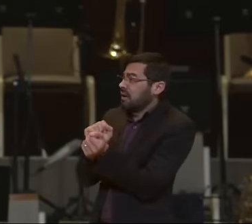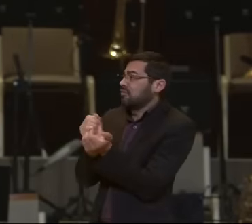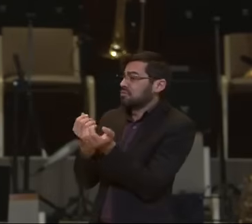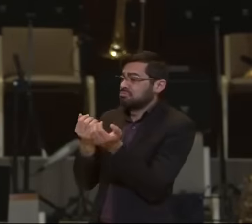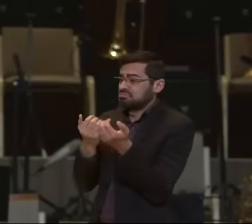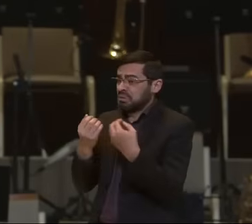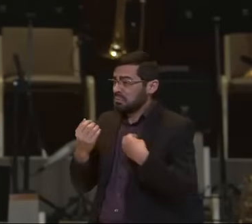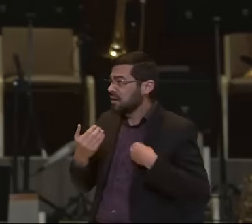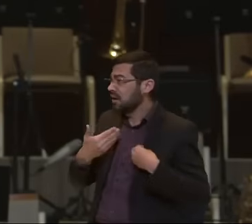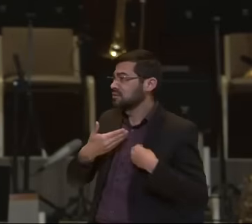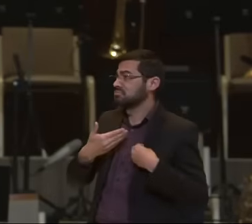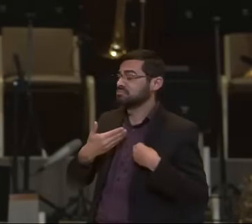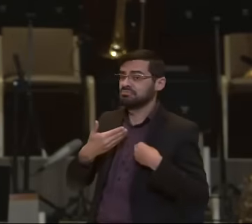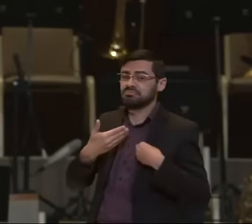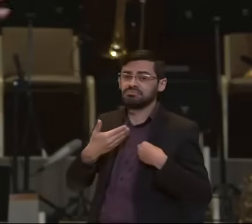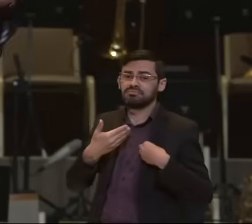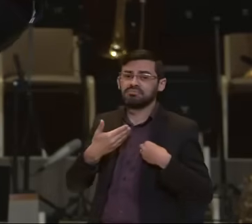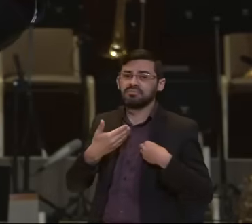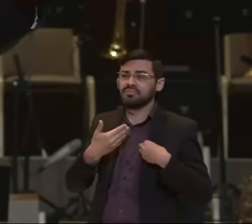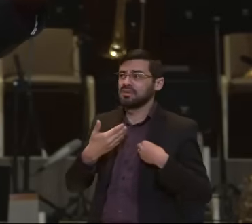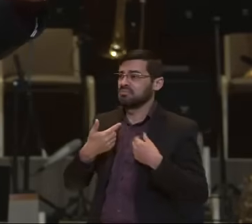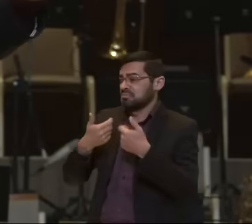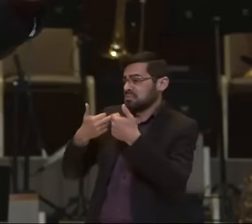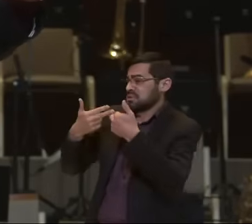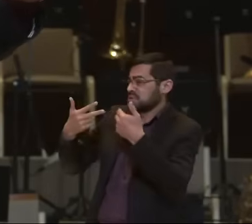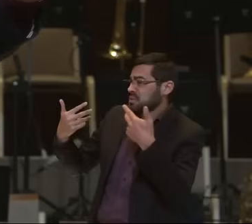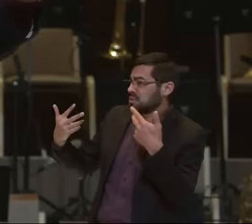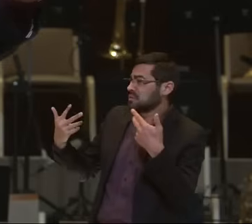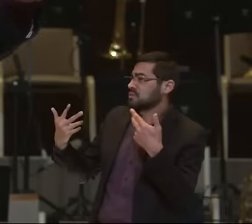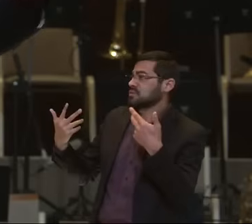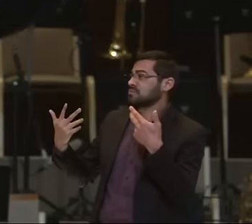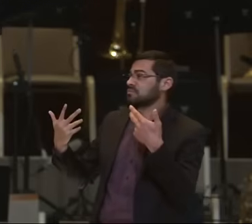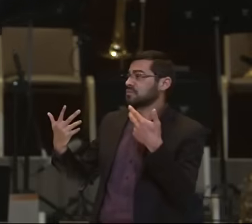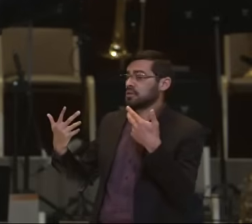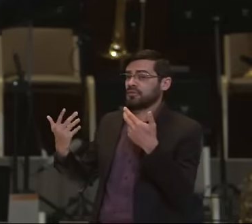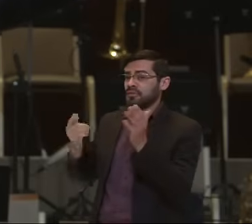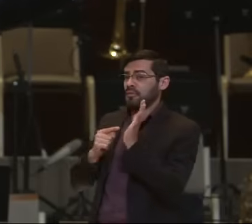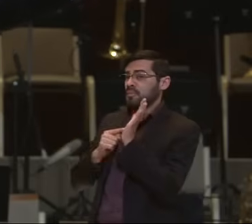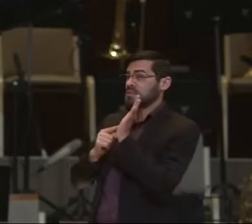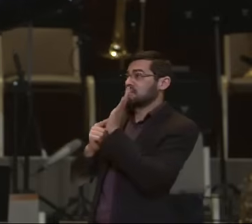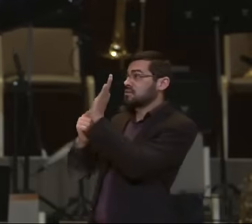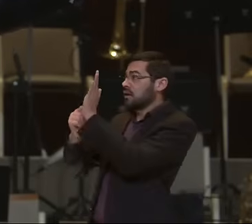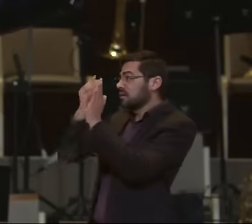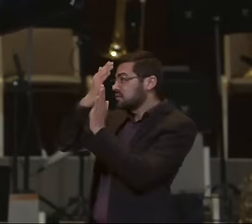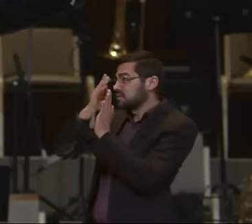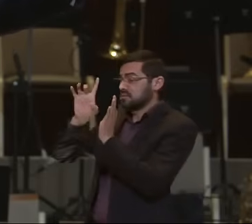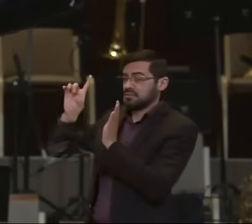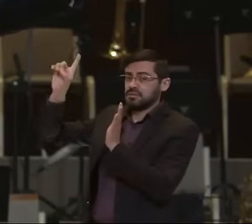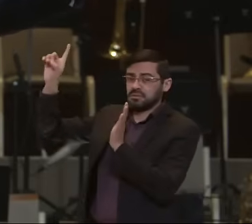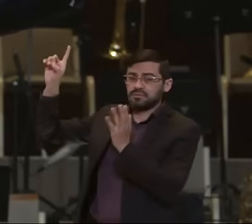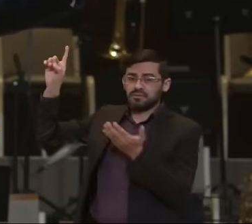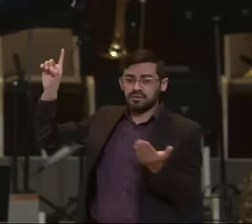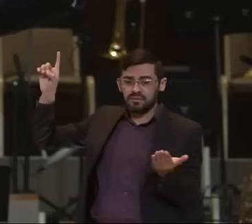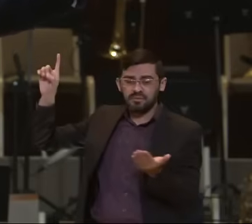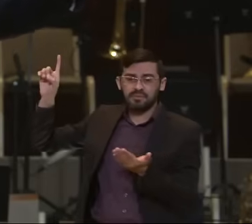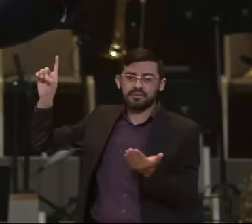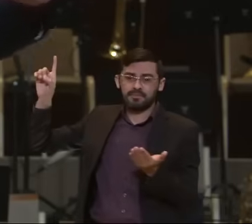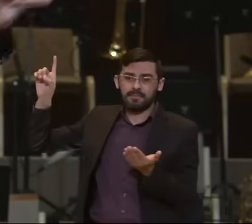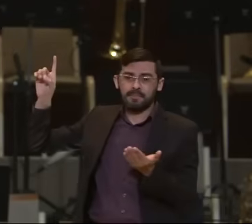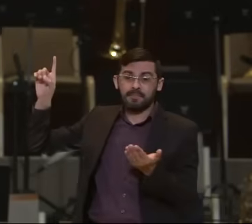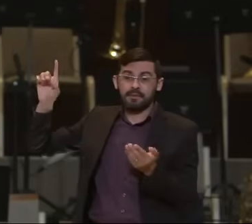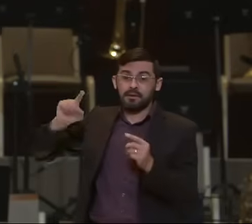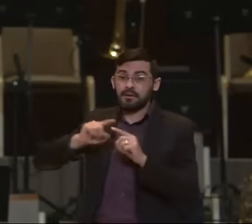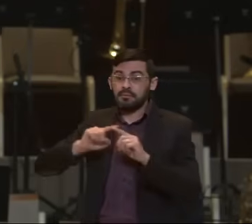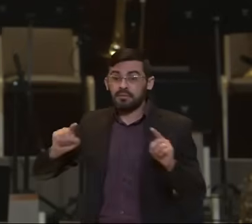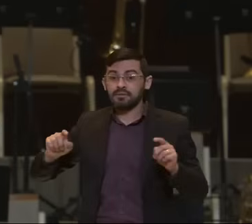por isso, por essas coisas. E você vai colocar isso diante do Senhor. Mas se